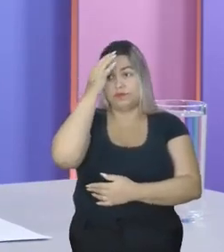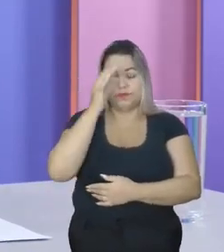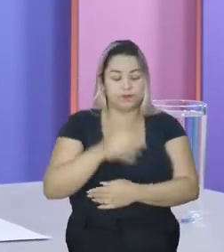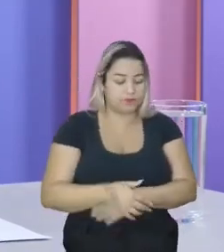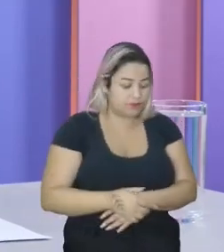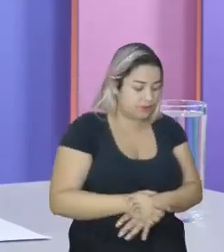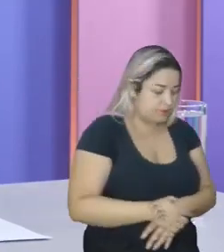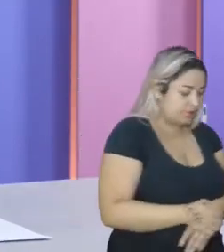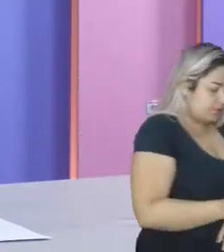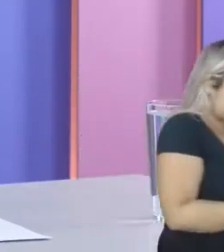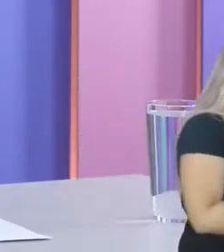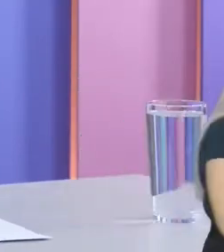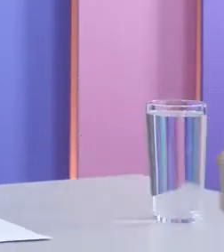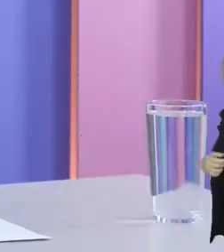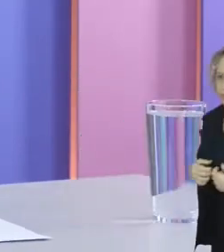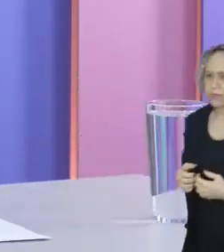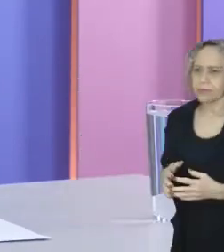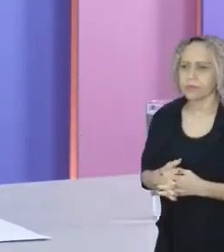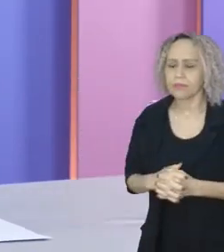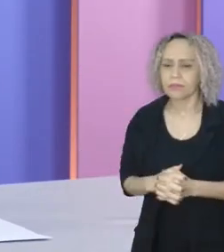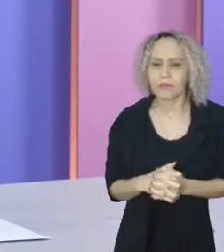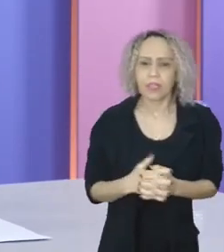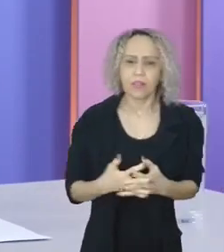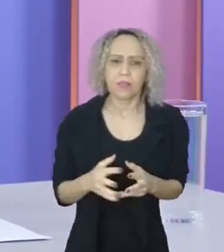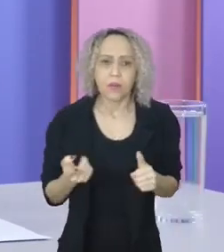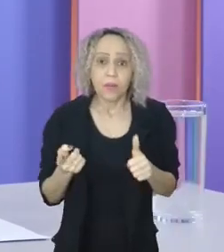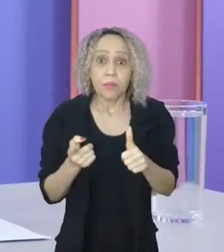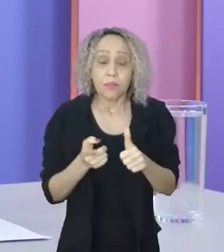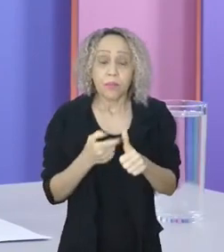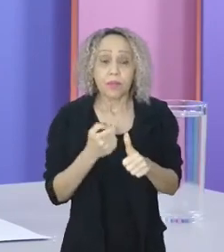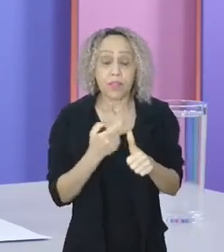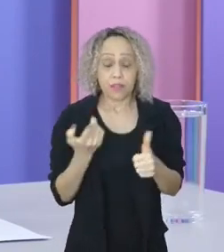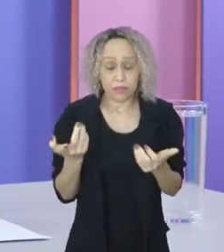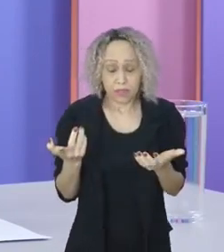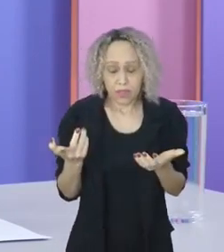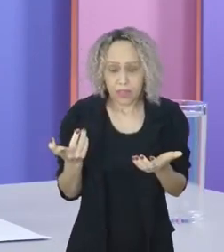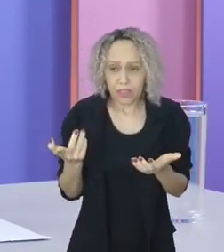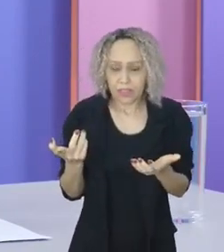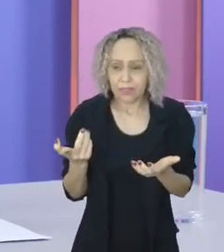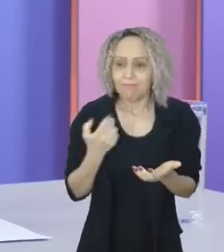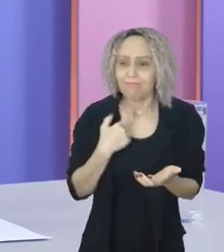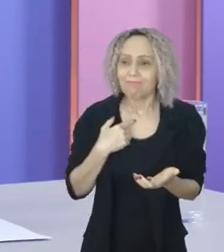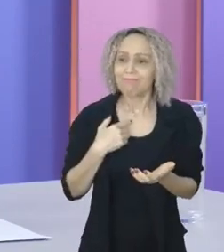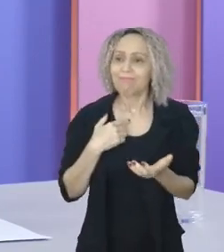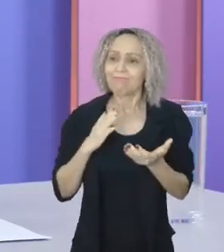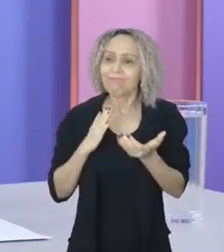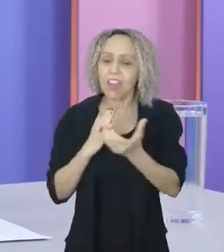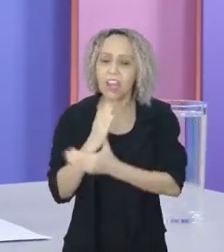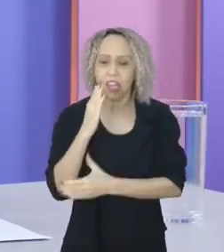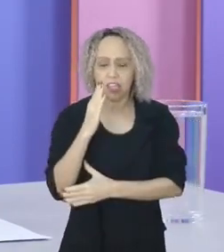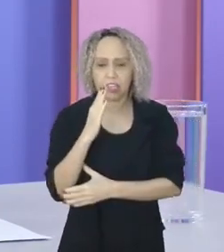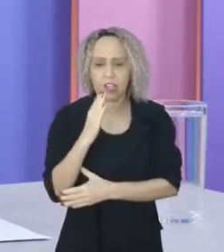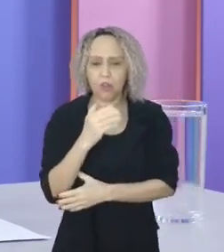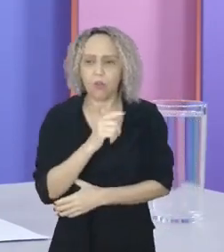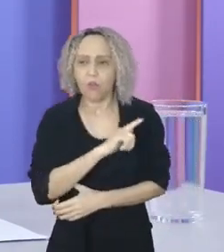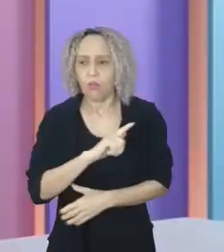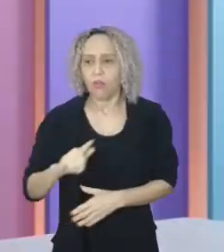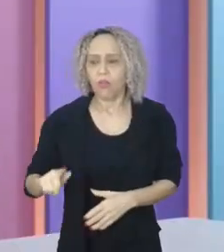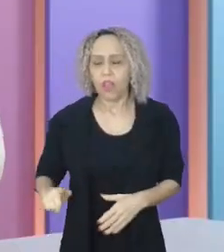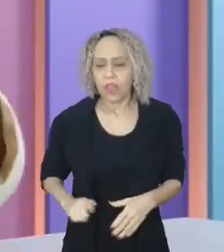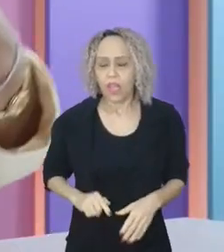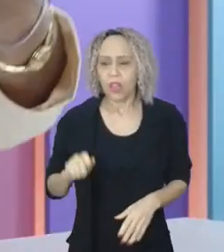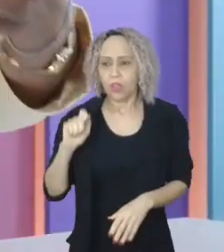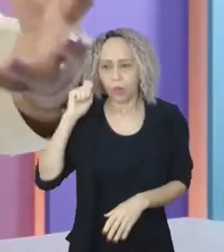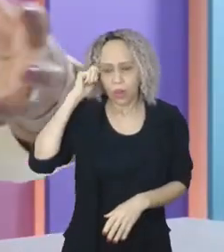Então tinha um caldo, né? Já havia o movimento negro, havia construído